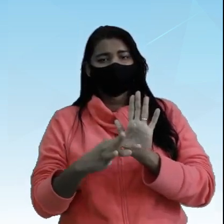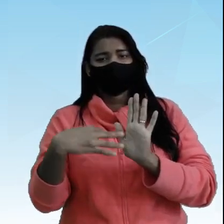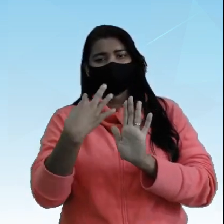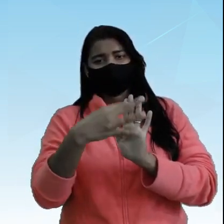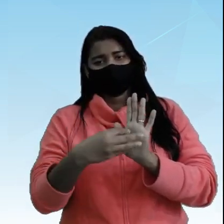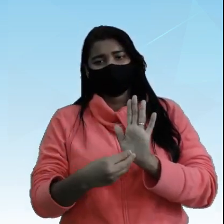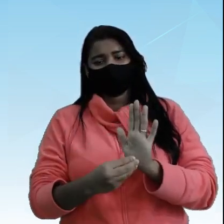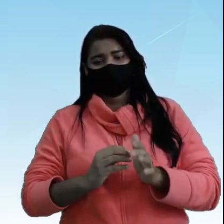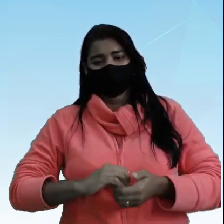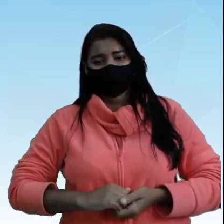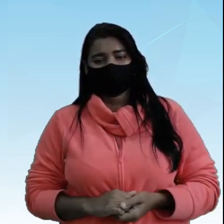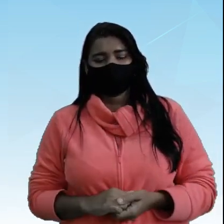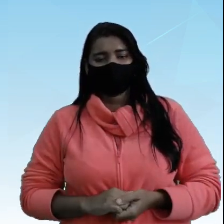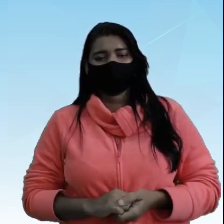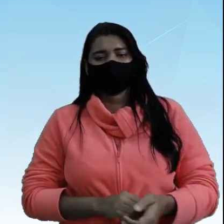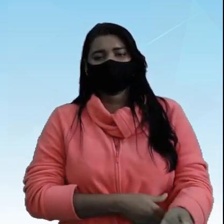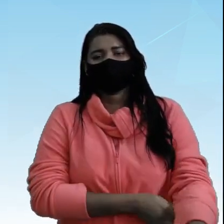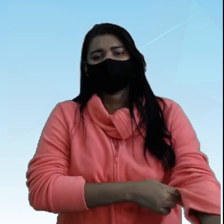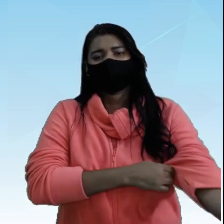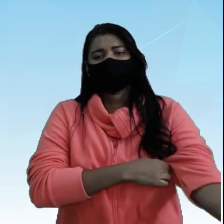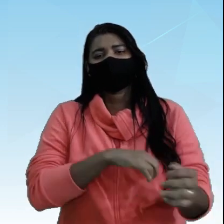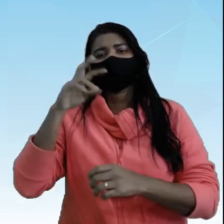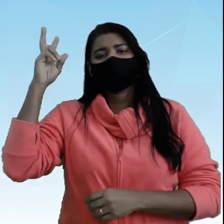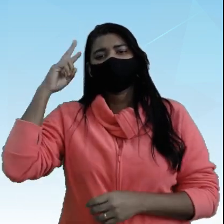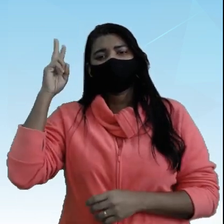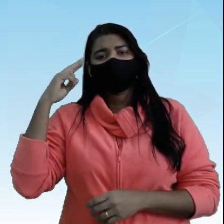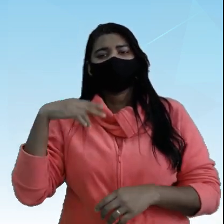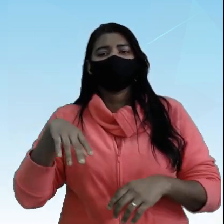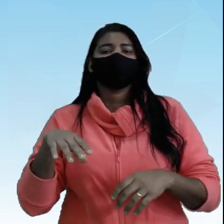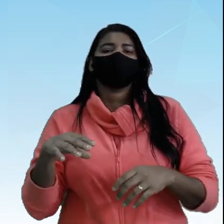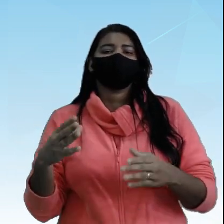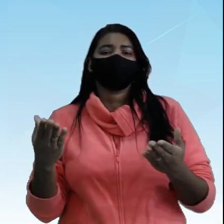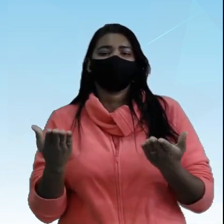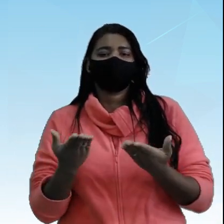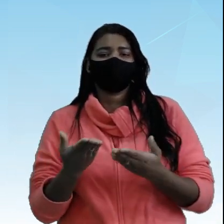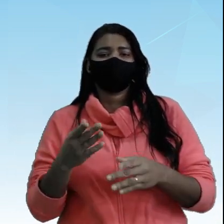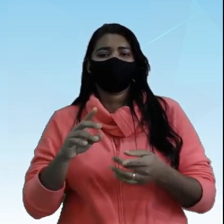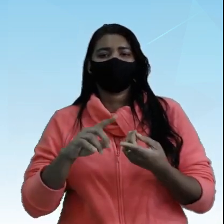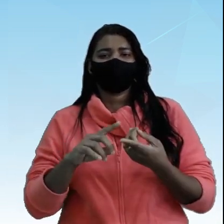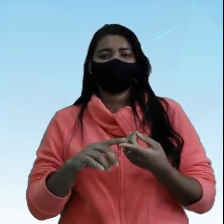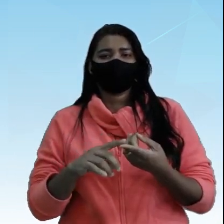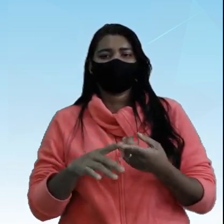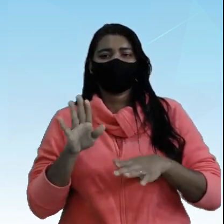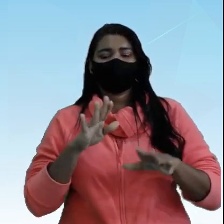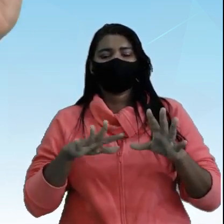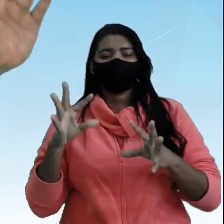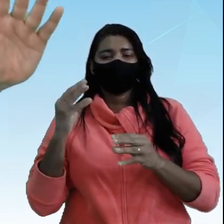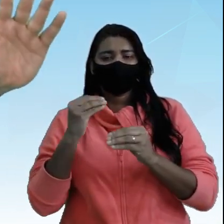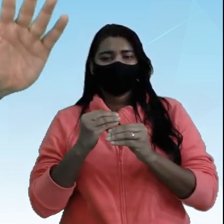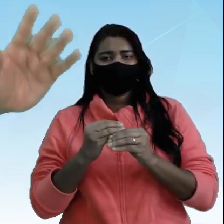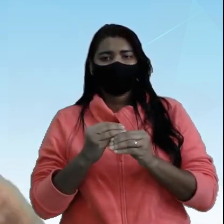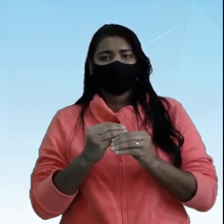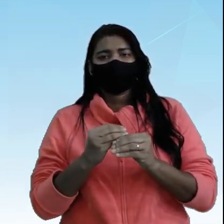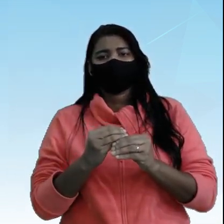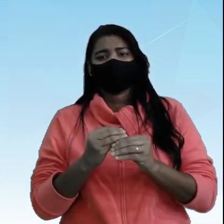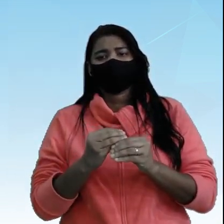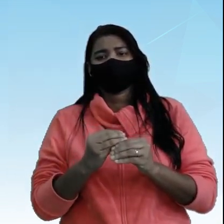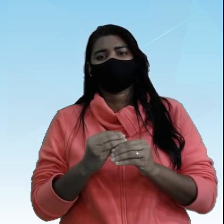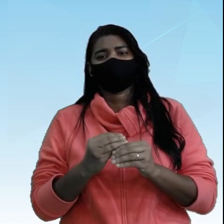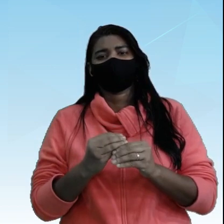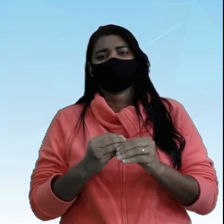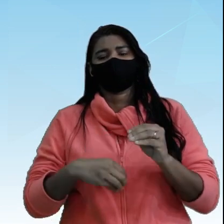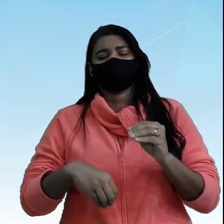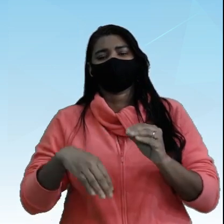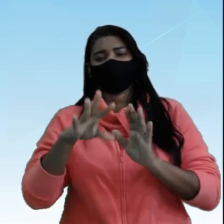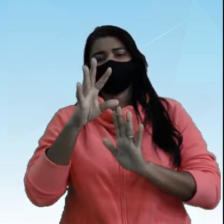é estilística. E lembrar que dentro da questão da estilística, temos que cuidar do quê? Da relação entre a estilística e os